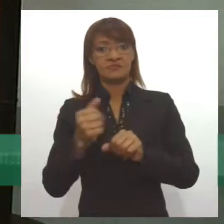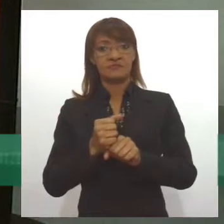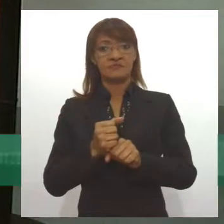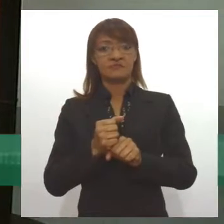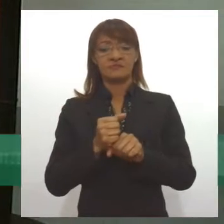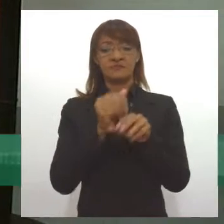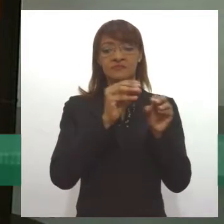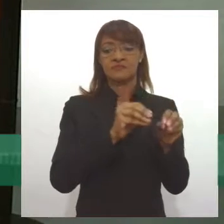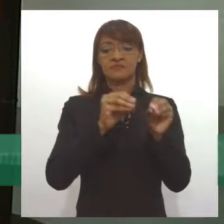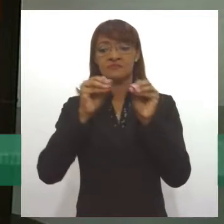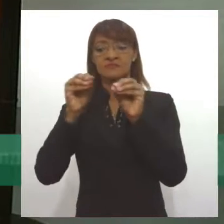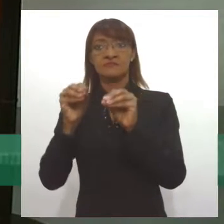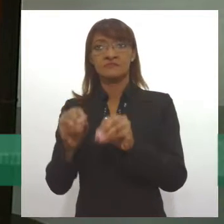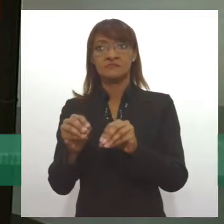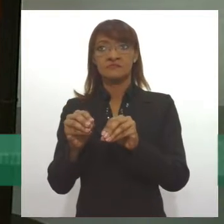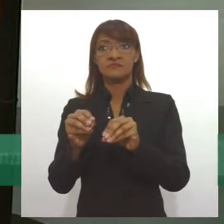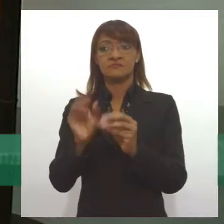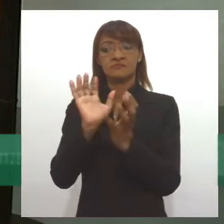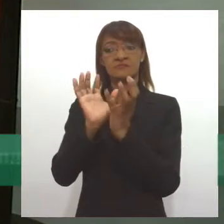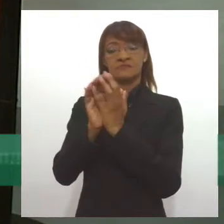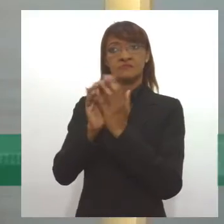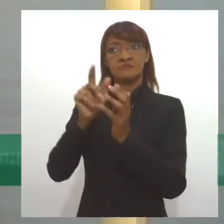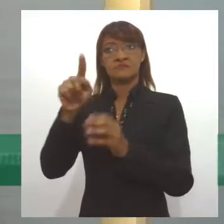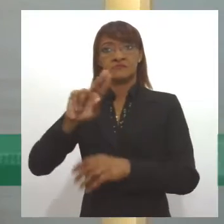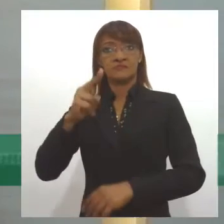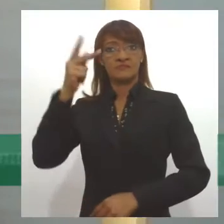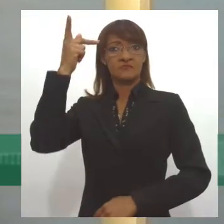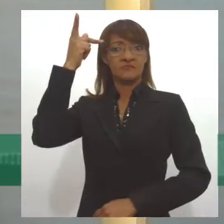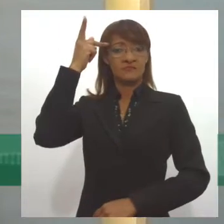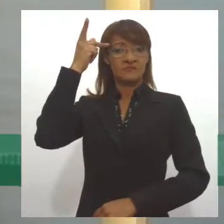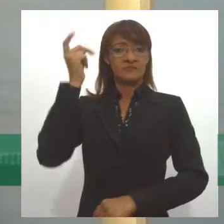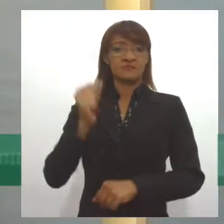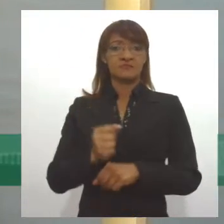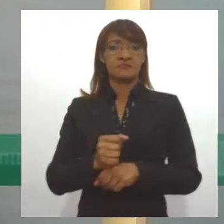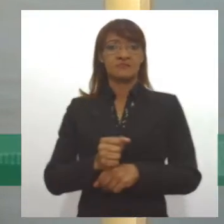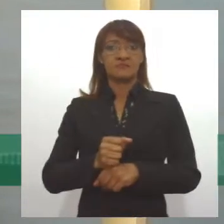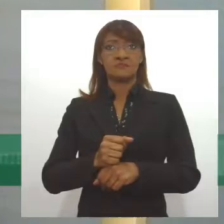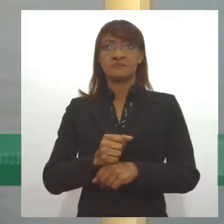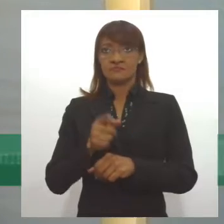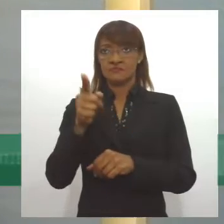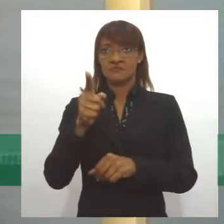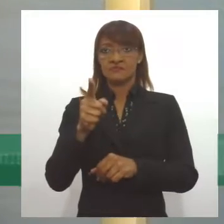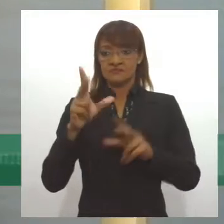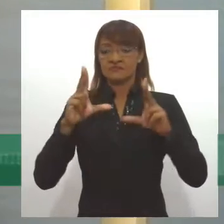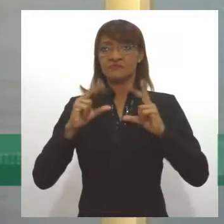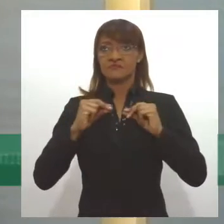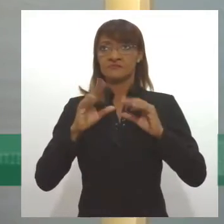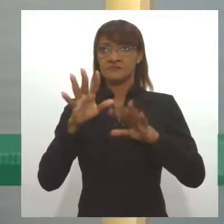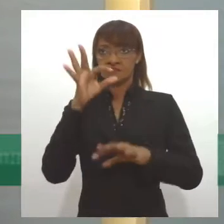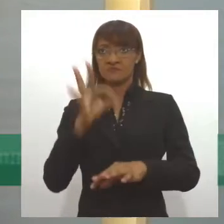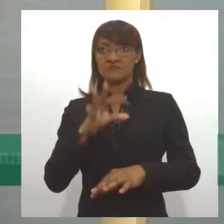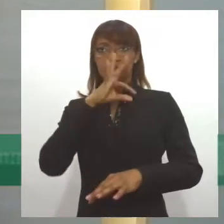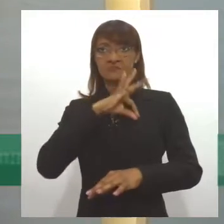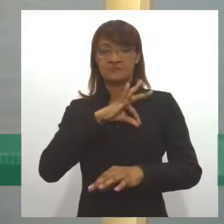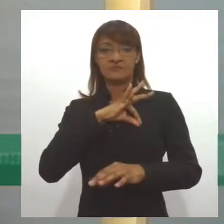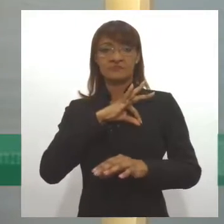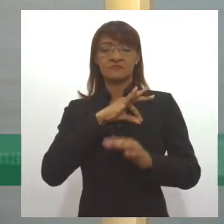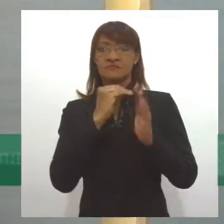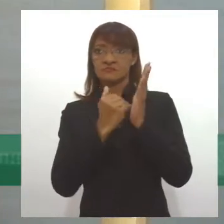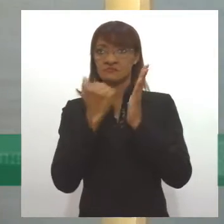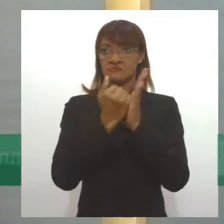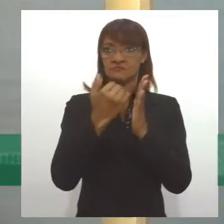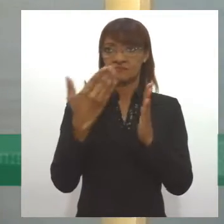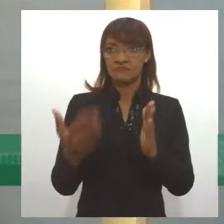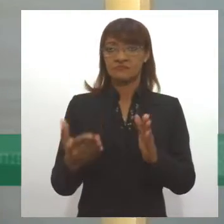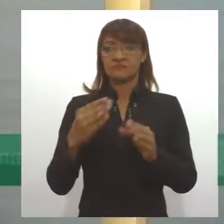um trabalho em Recife ou São Paulo, você vai ser indenizada por isso, né? Você vai receber por alimentação, vai